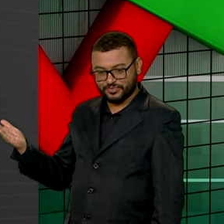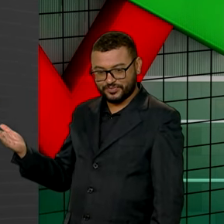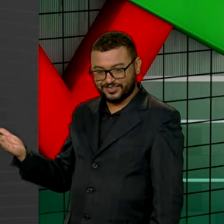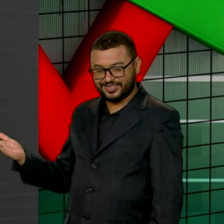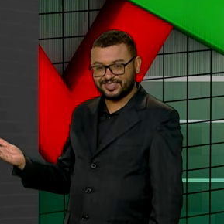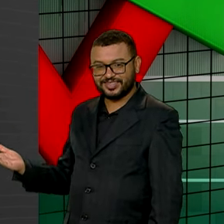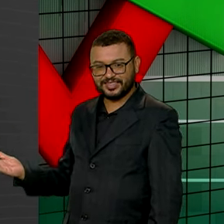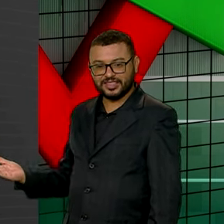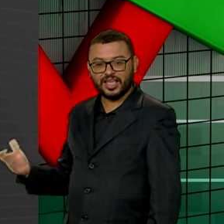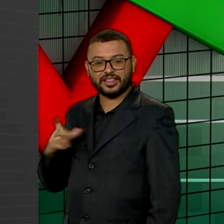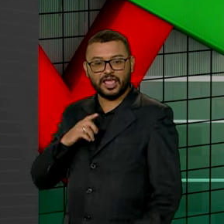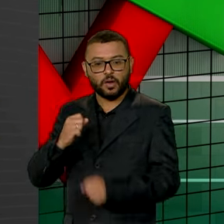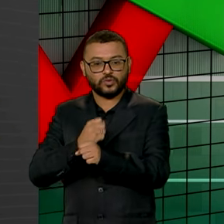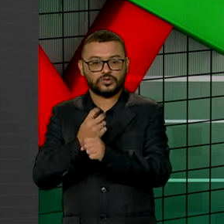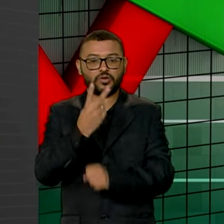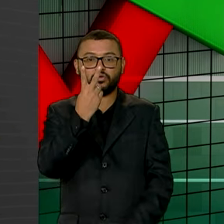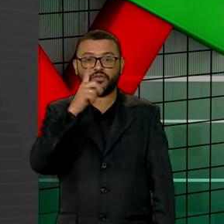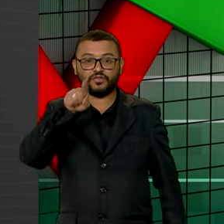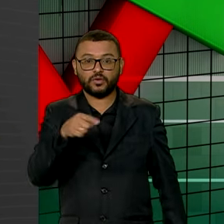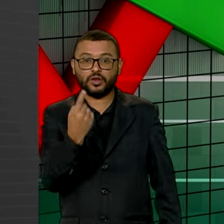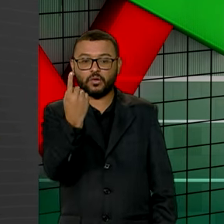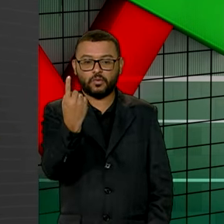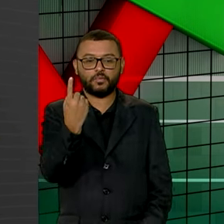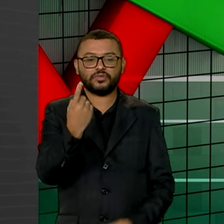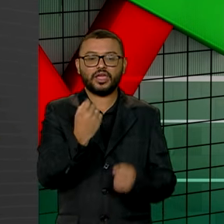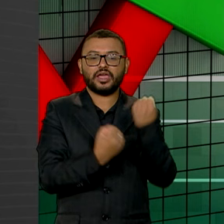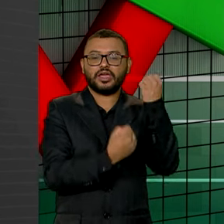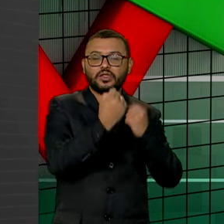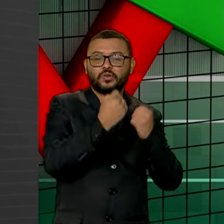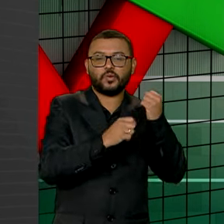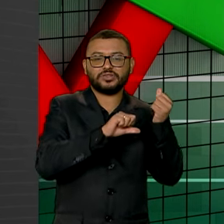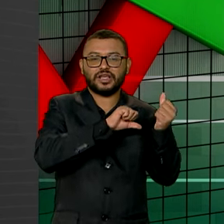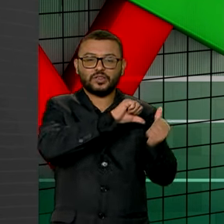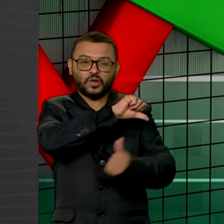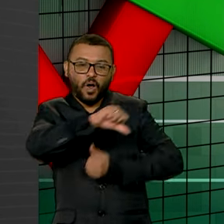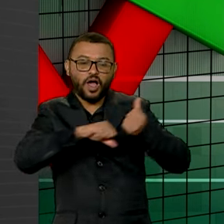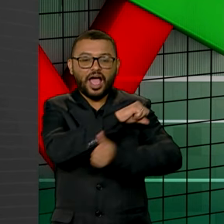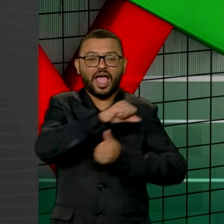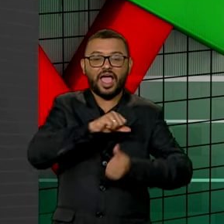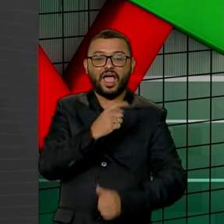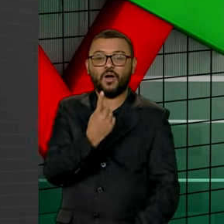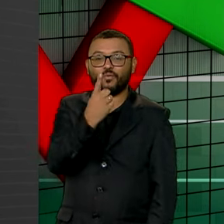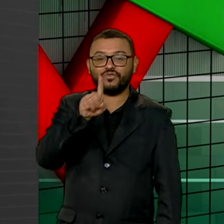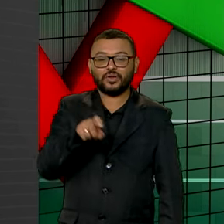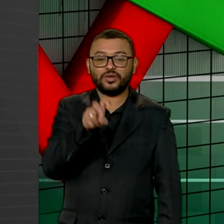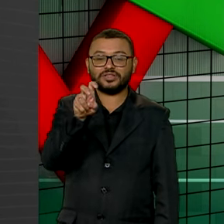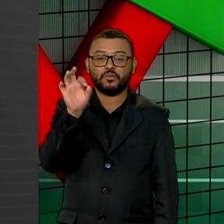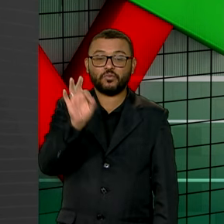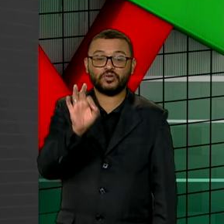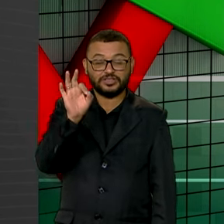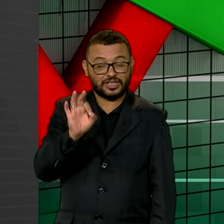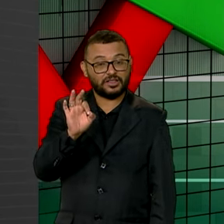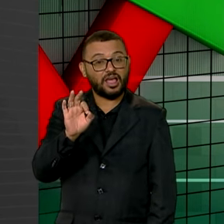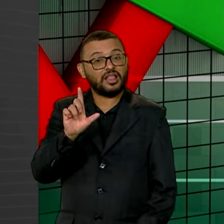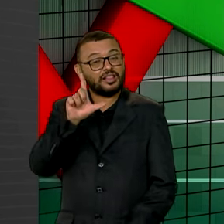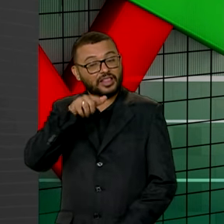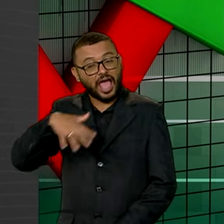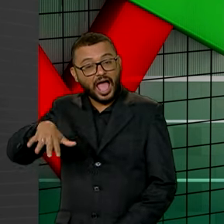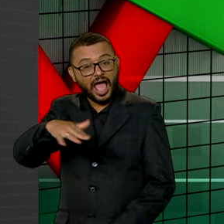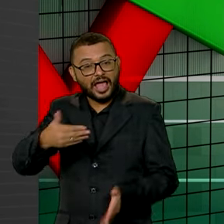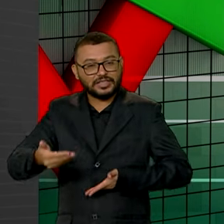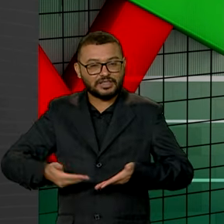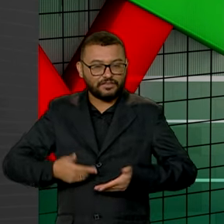de 2,1%. A indústria de transformação cresceu 1,5%. Já o setor